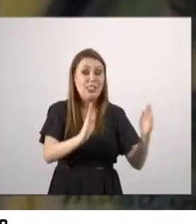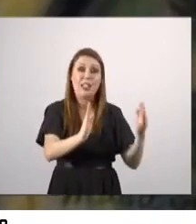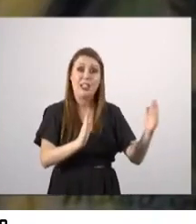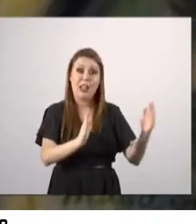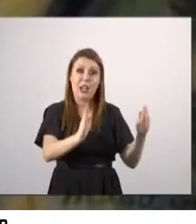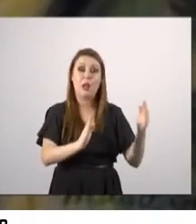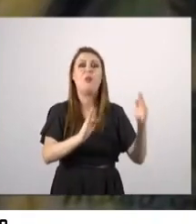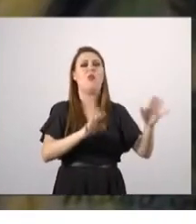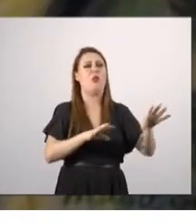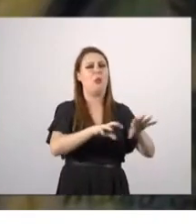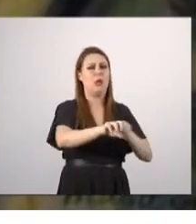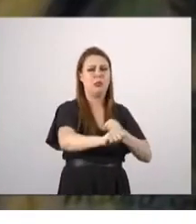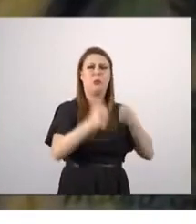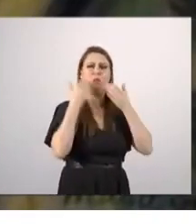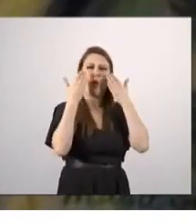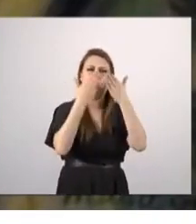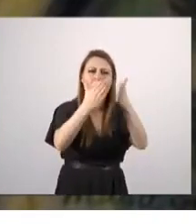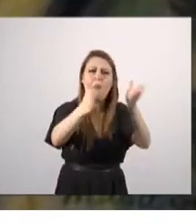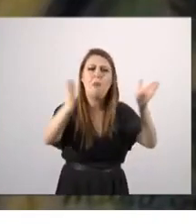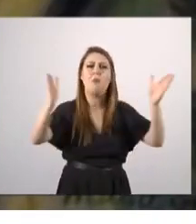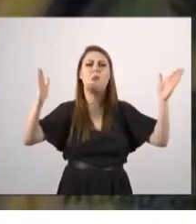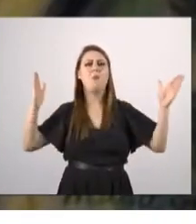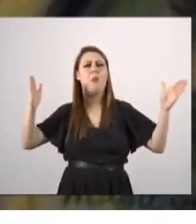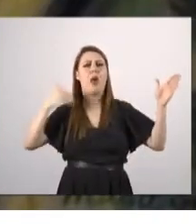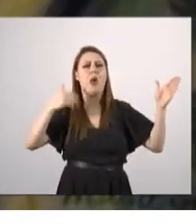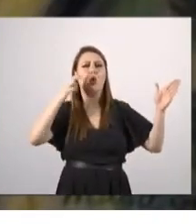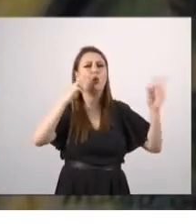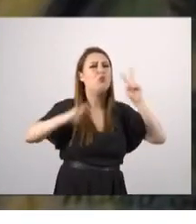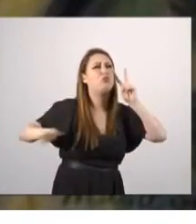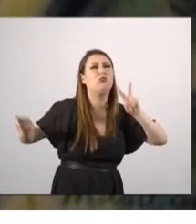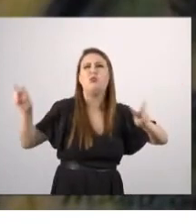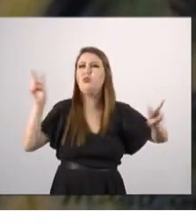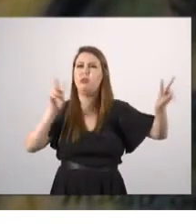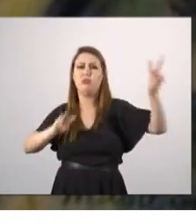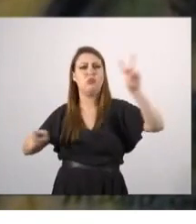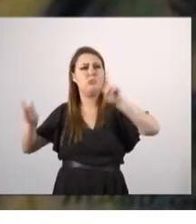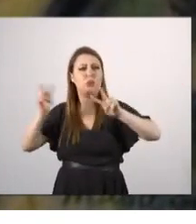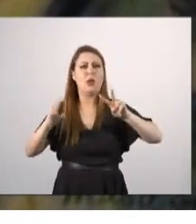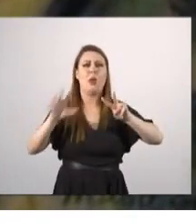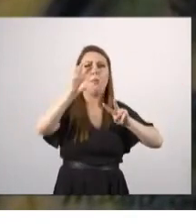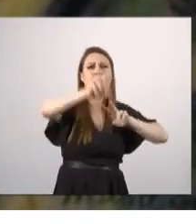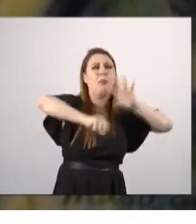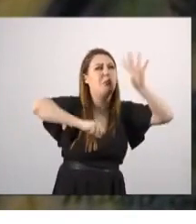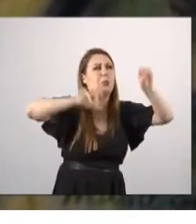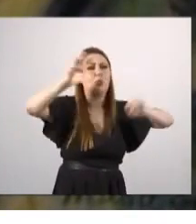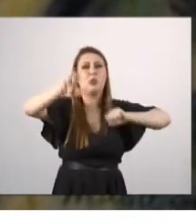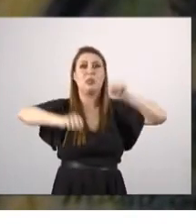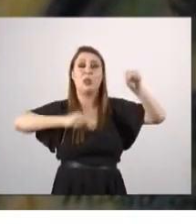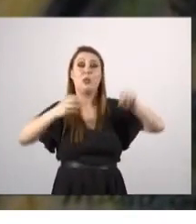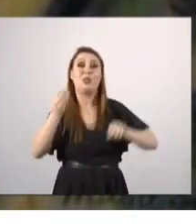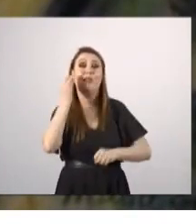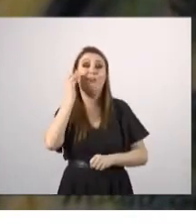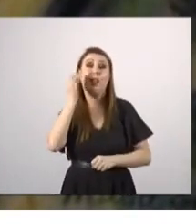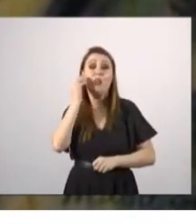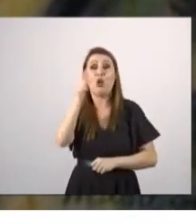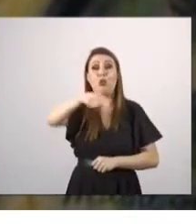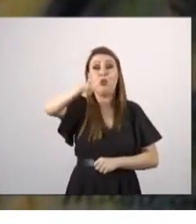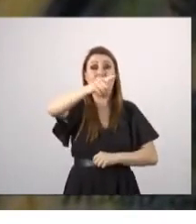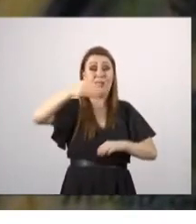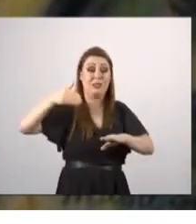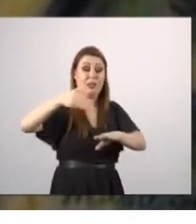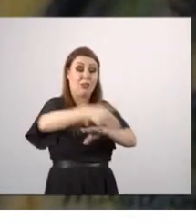formação ampla, abrindo horizontes, buscando inseri-los no mundo que